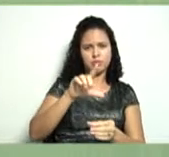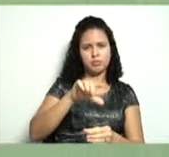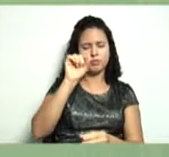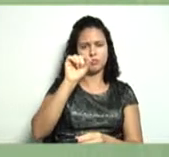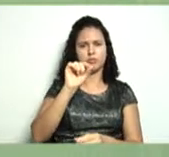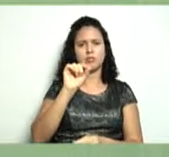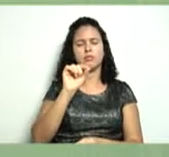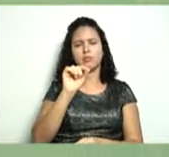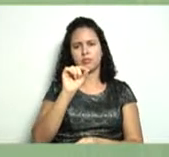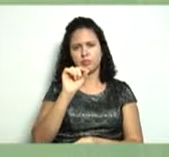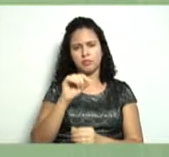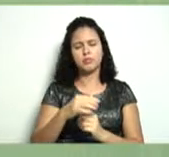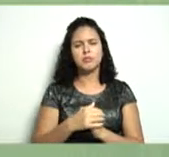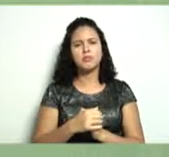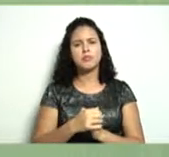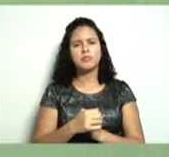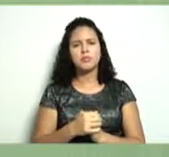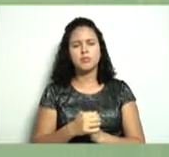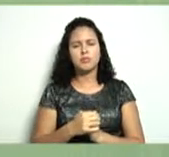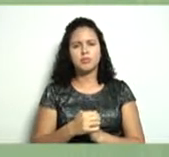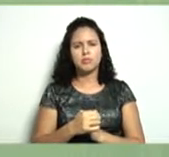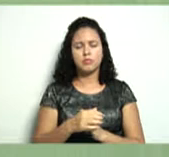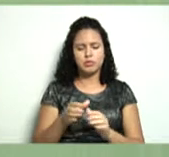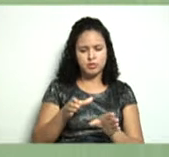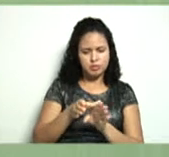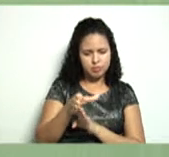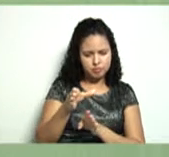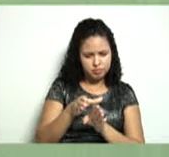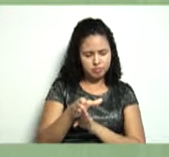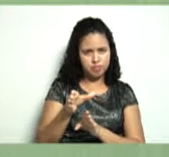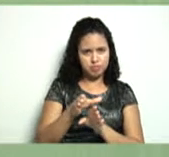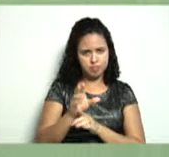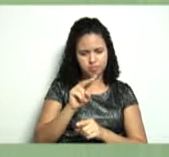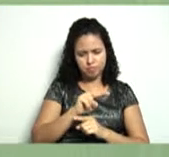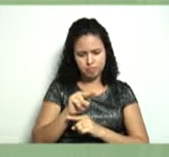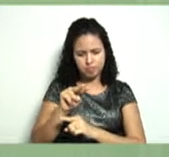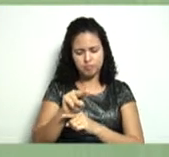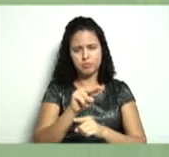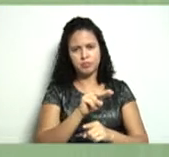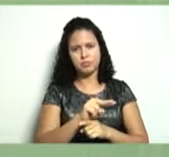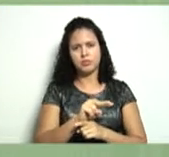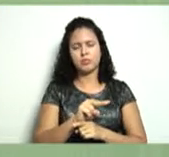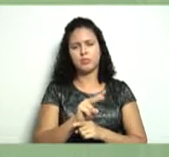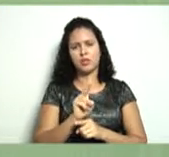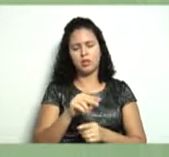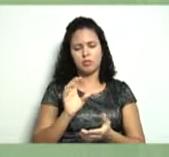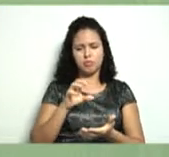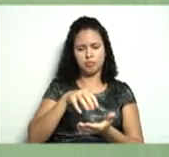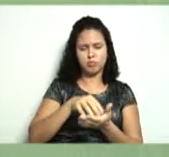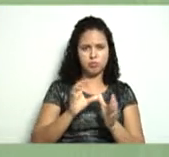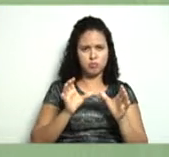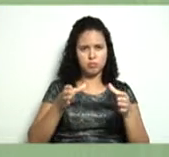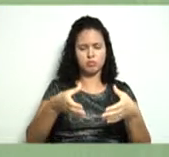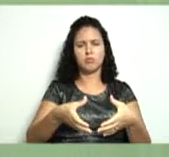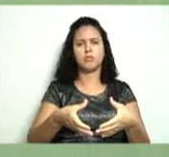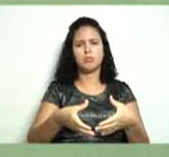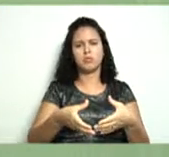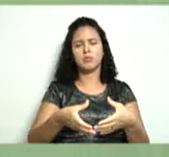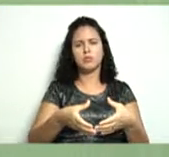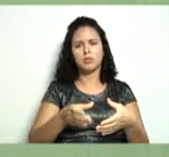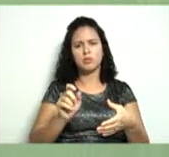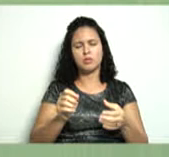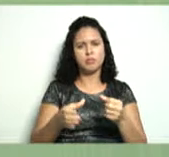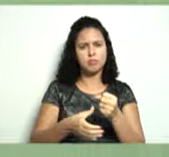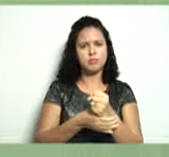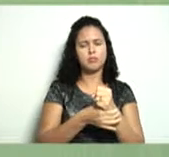seus componentes. Esse Conselho Fiscal, olha só, ele é um órgão central e visa garantir